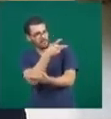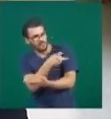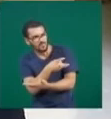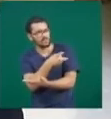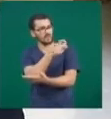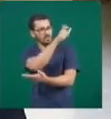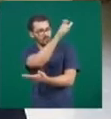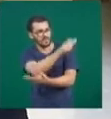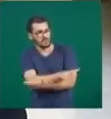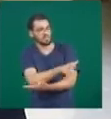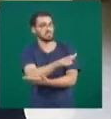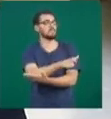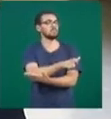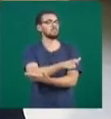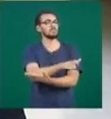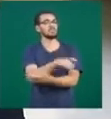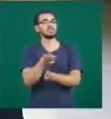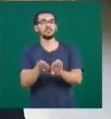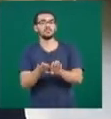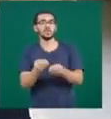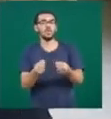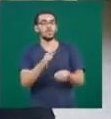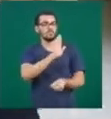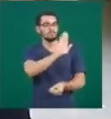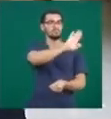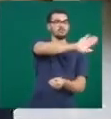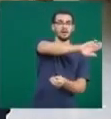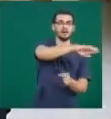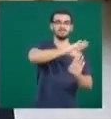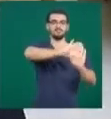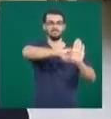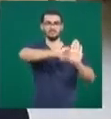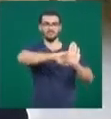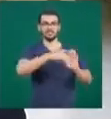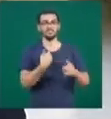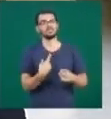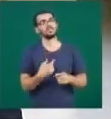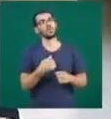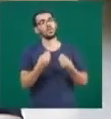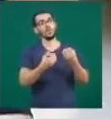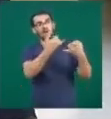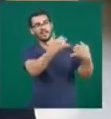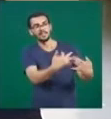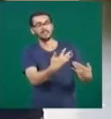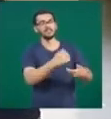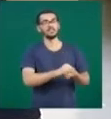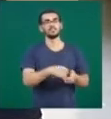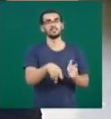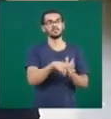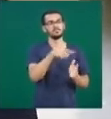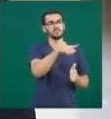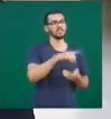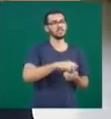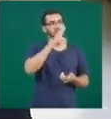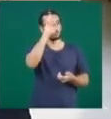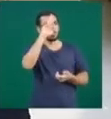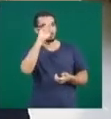sua frente a pessoa que está por trás, com seus defeitos, as suas qualidades, na multiplicidade que